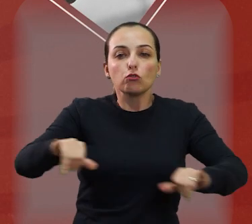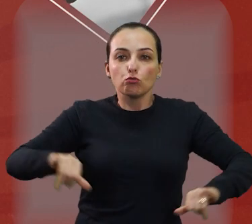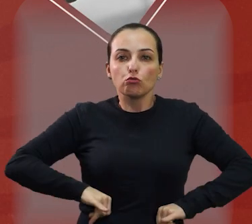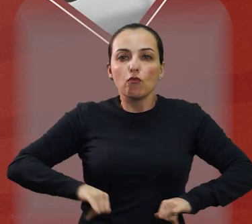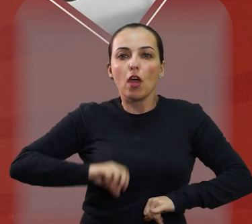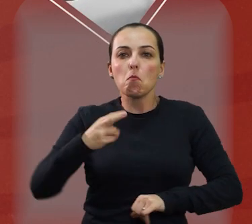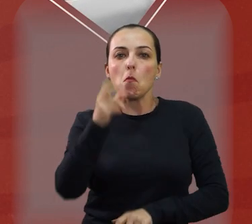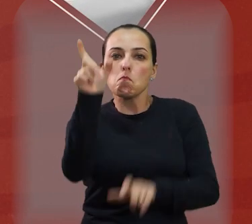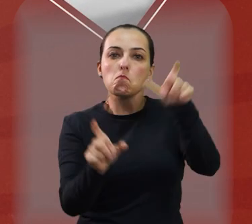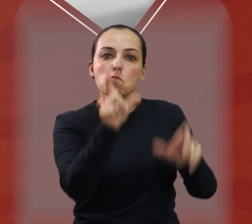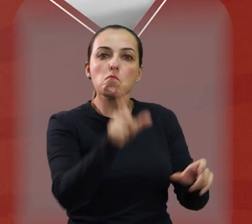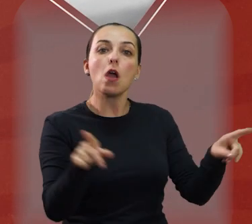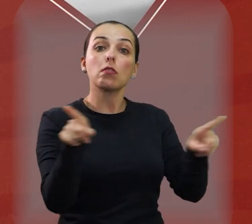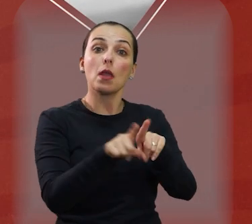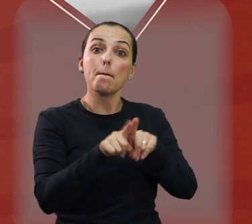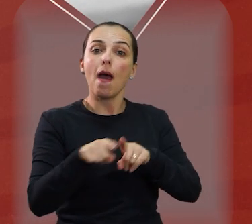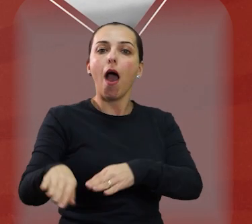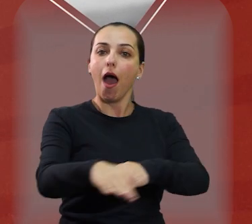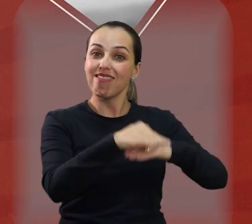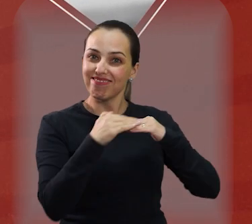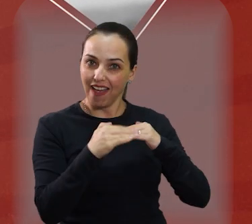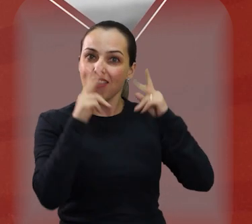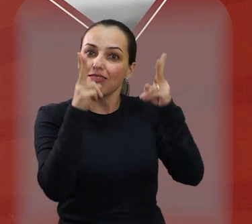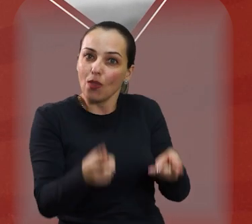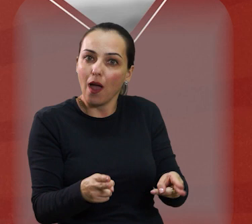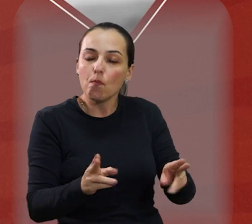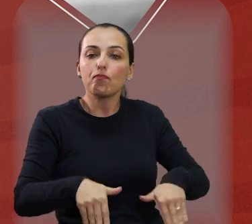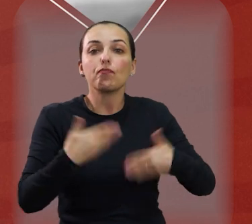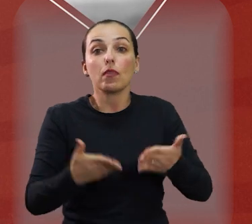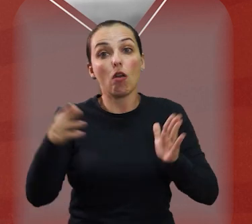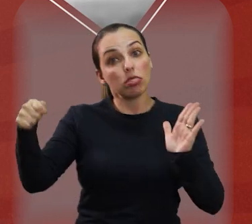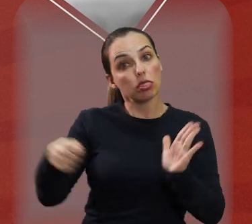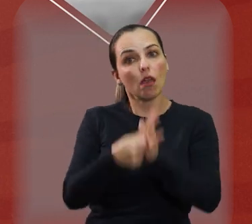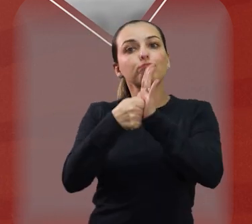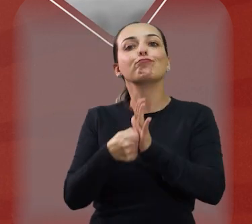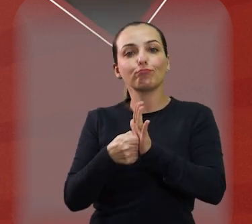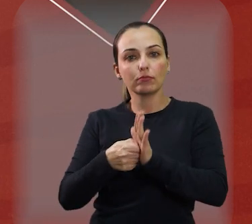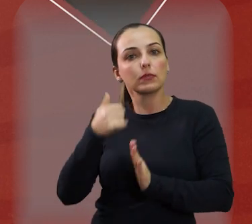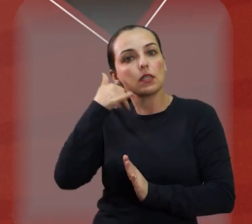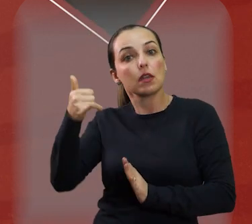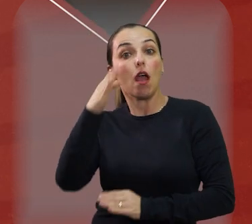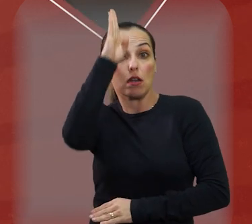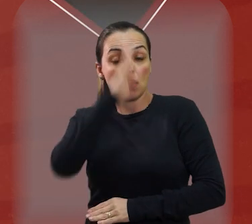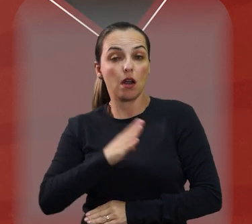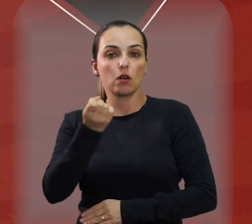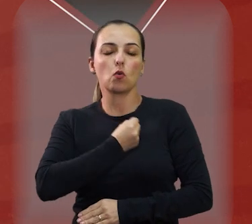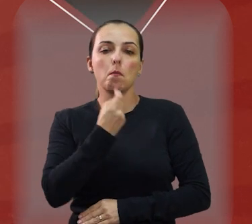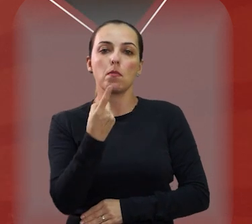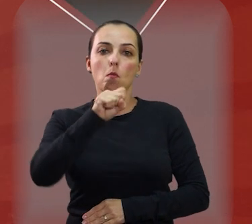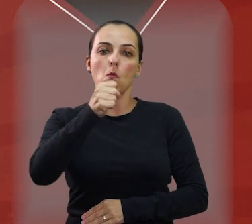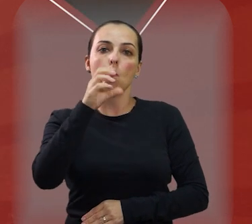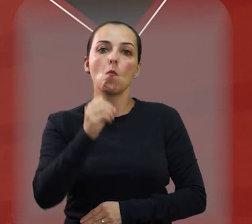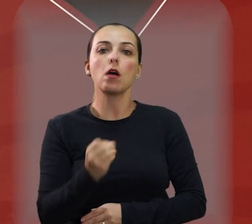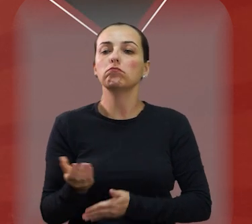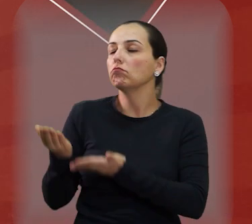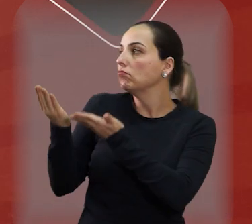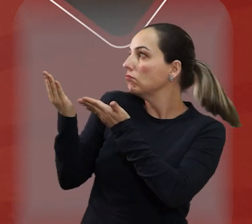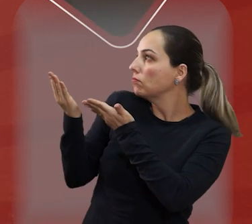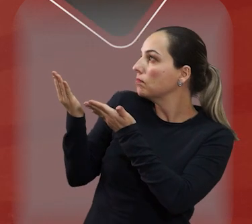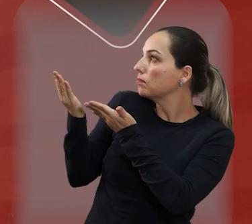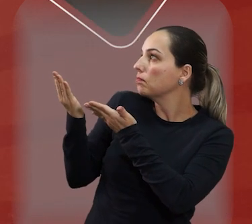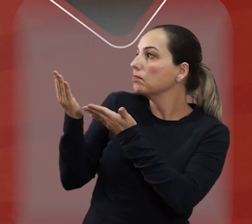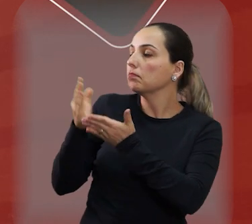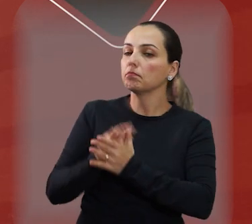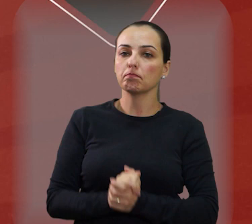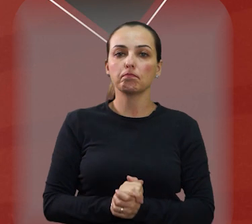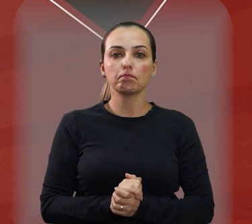violência doméstica ou conhece alguém que está passando pela circunstância, denuncie pelo Ligue 180. As ligações